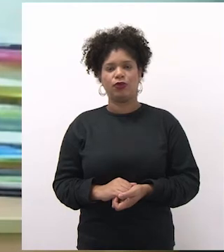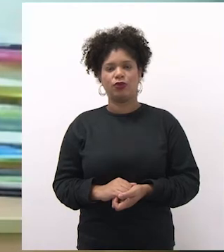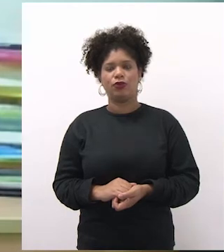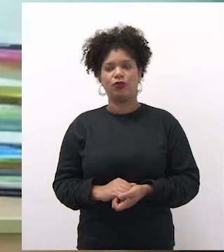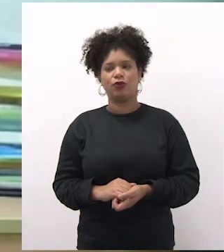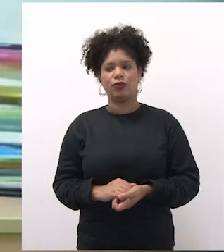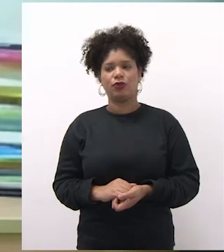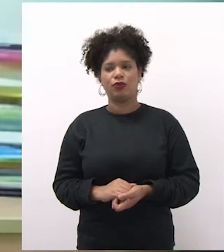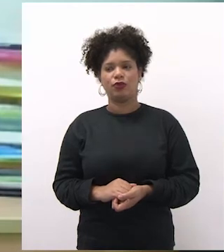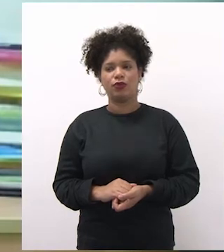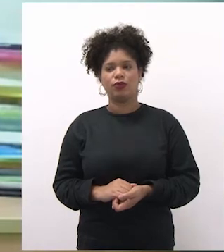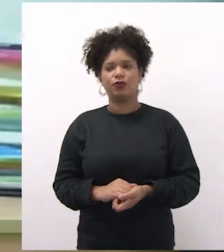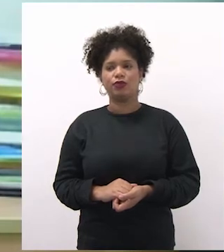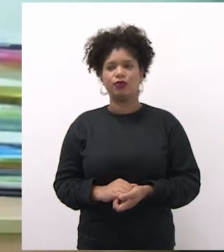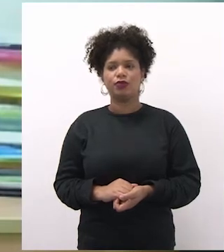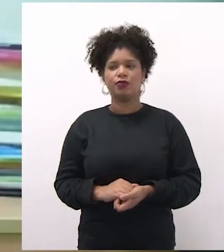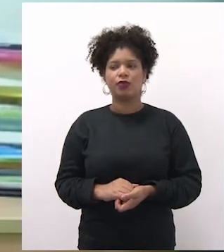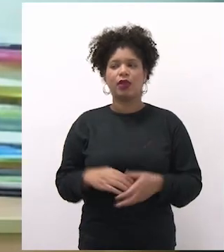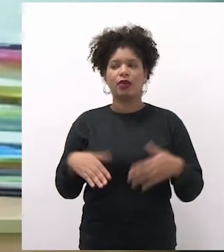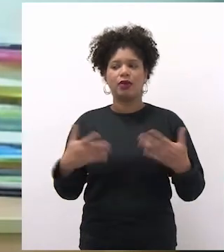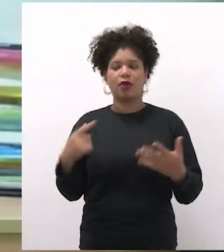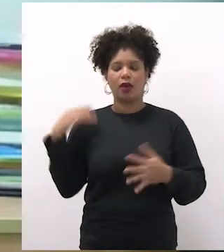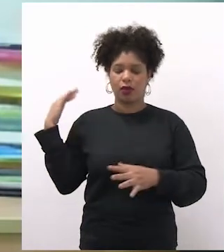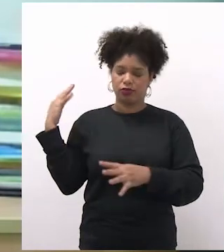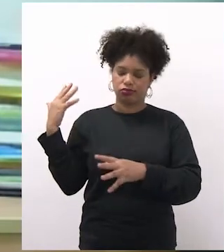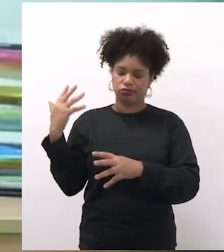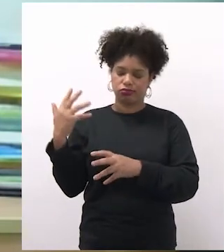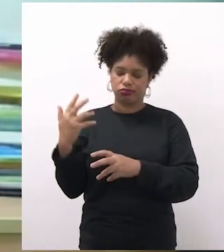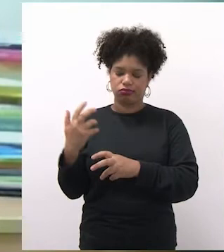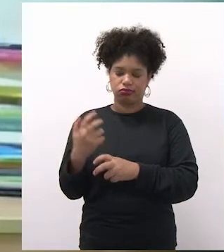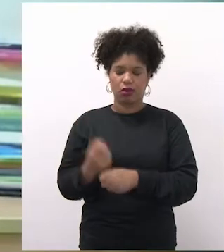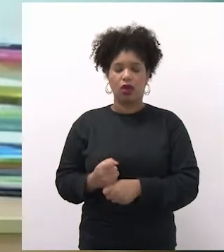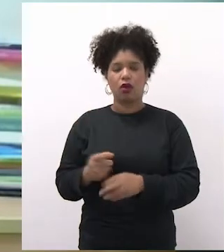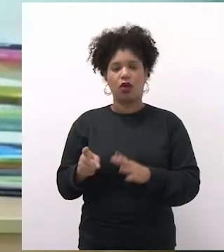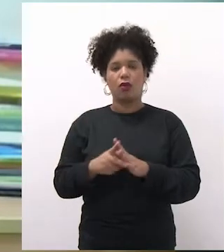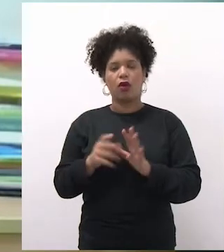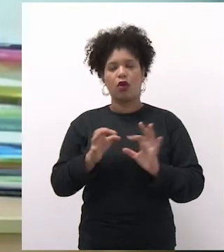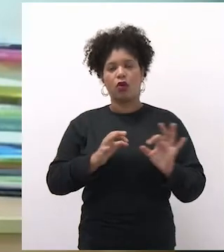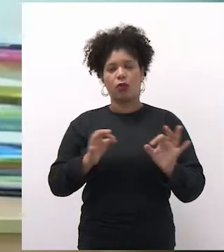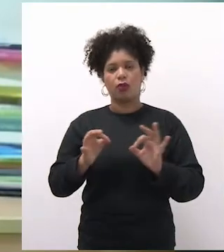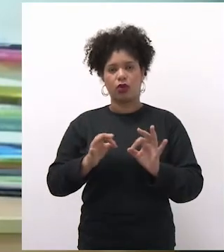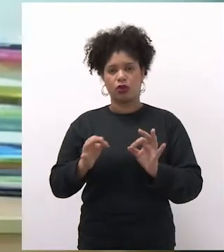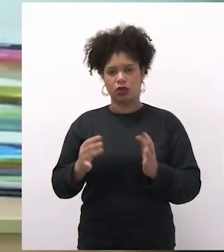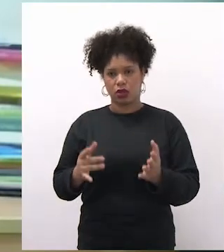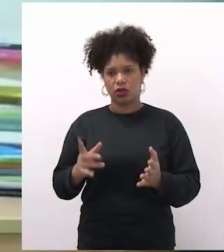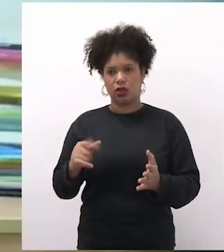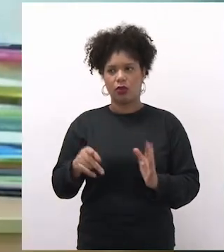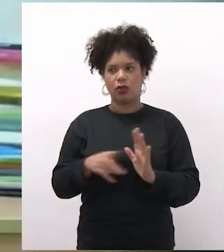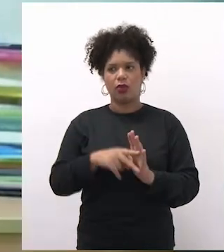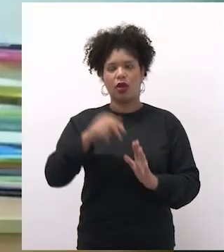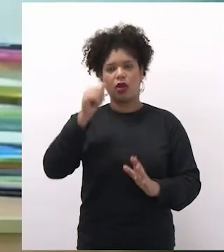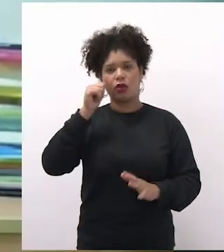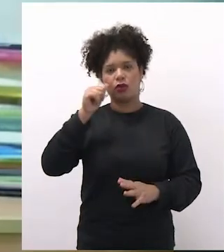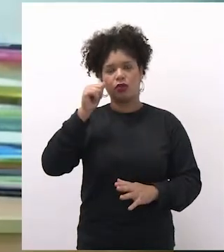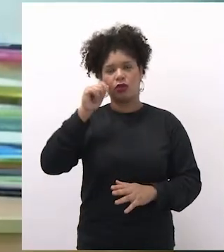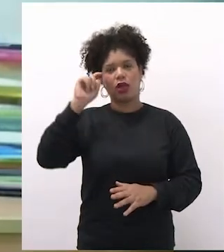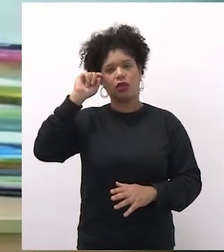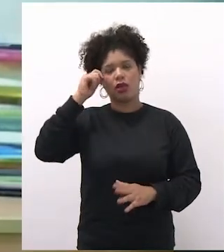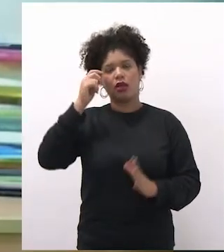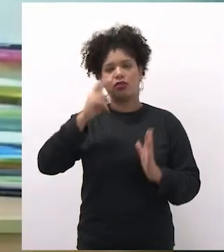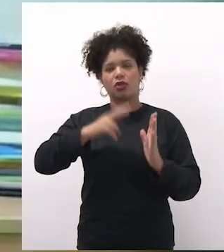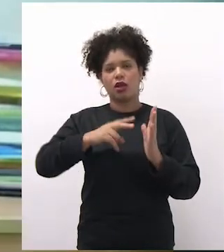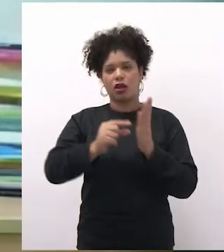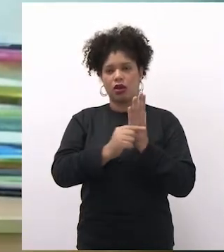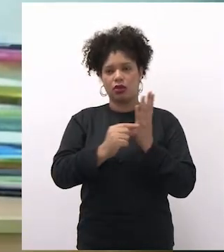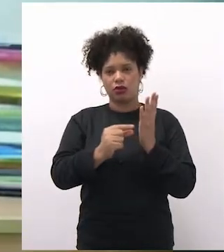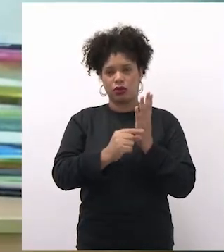Bom, nessa trajetória de vocês, né, no projeto projeto de leitura coletiva